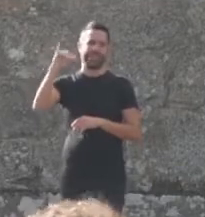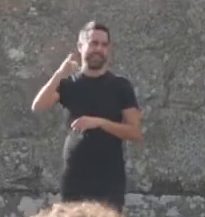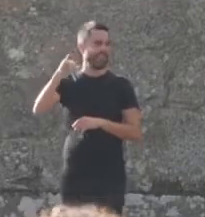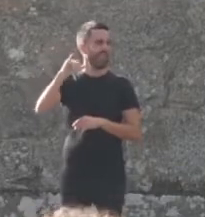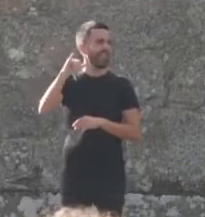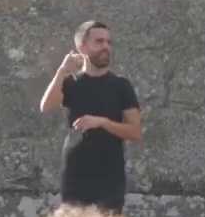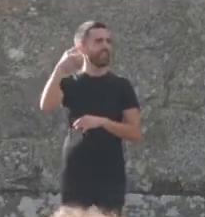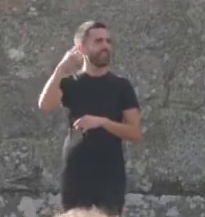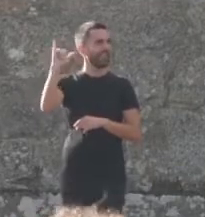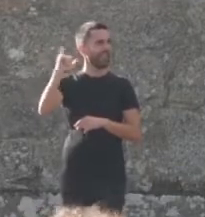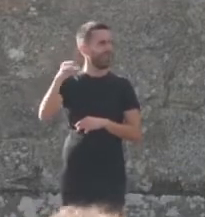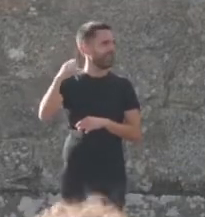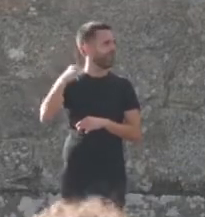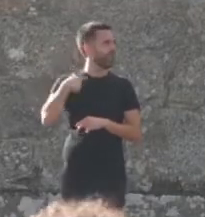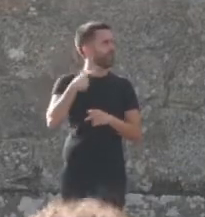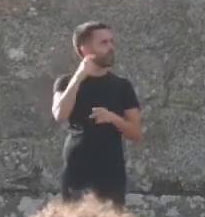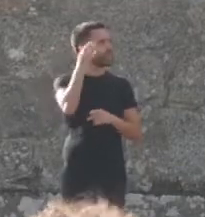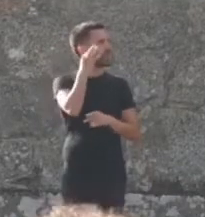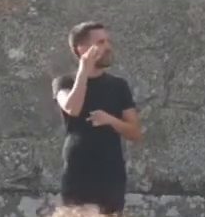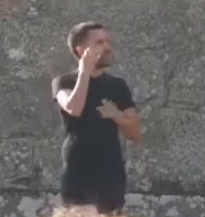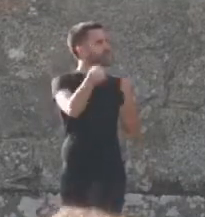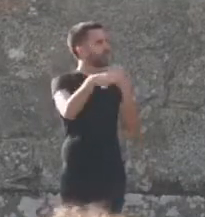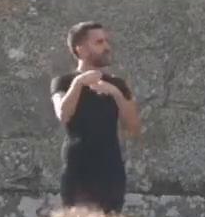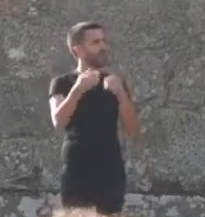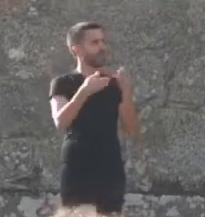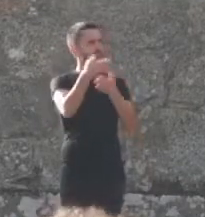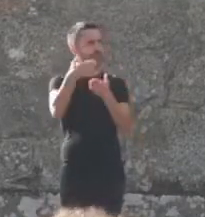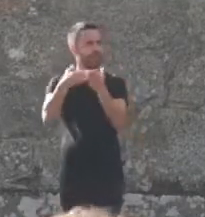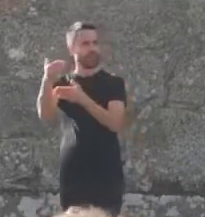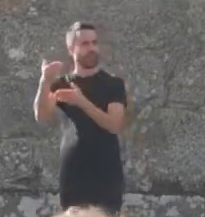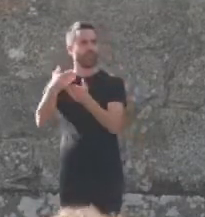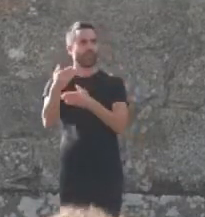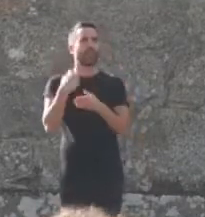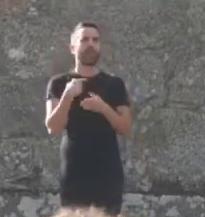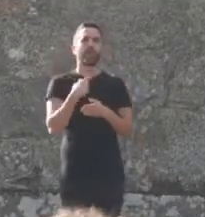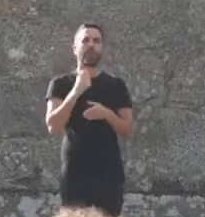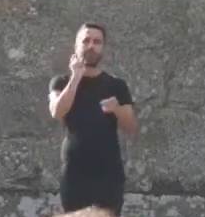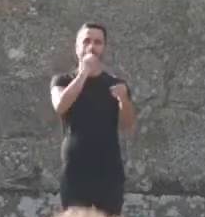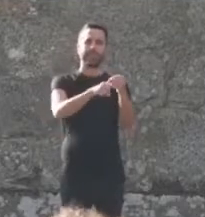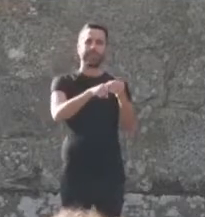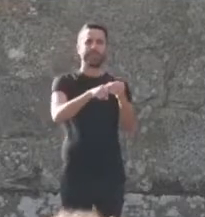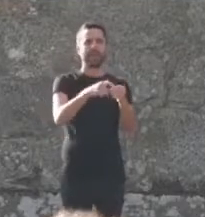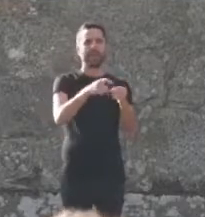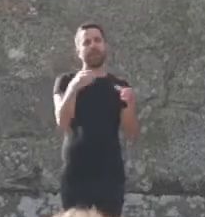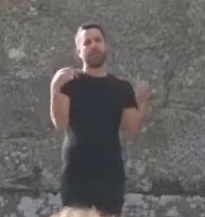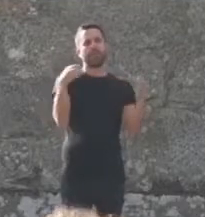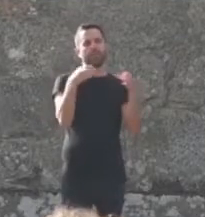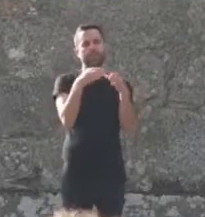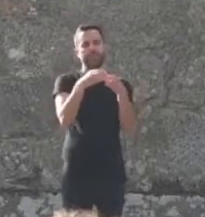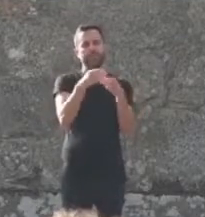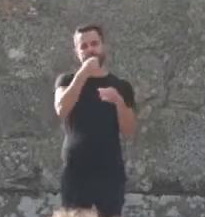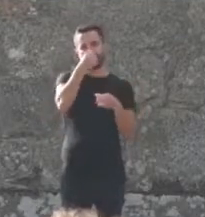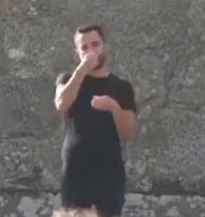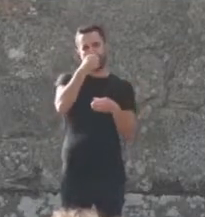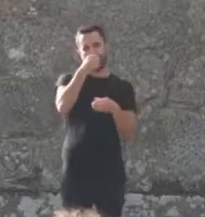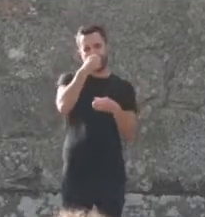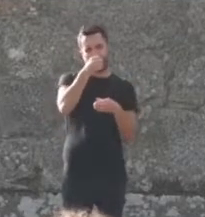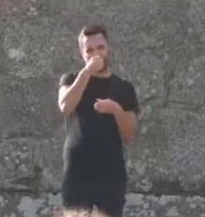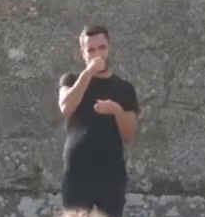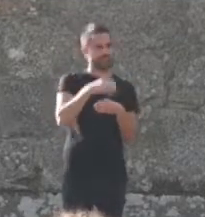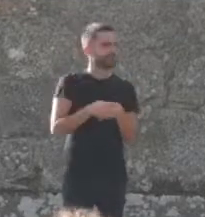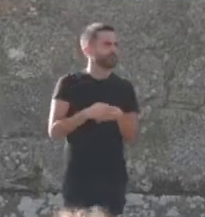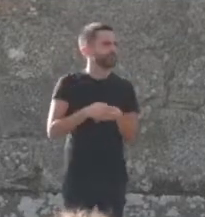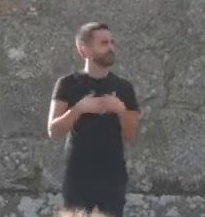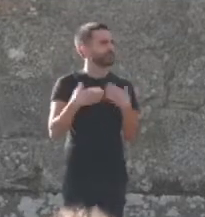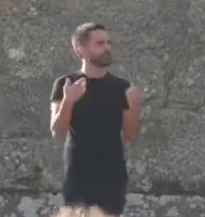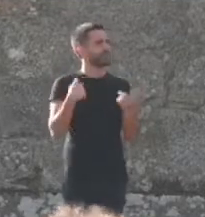xornais na Rúa do Príncipe, que militaba no Partido Socialista que levaba sempre as bandeiras e